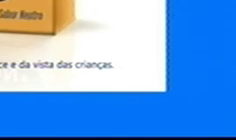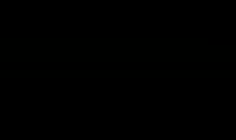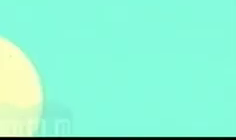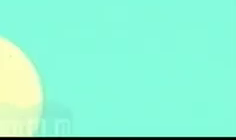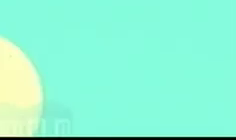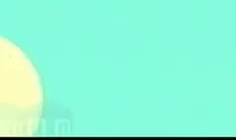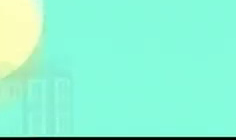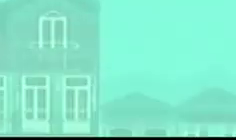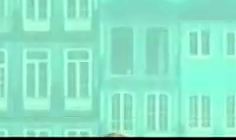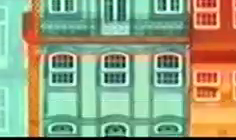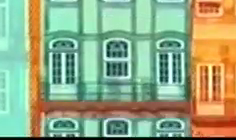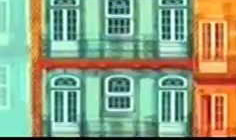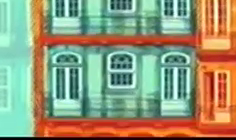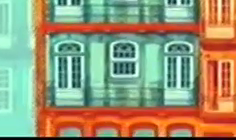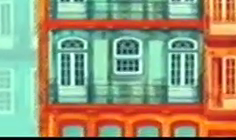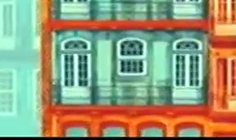Boquidente.